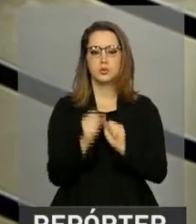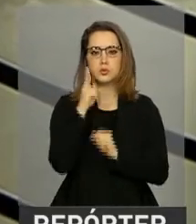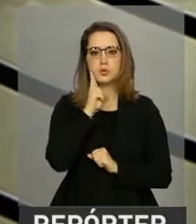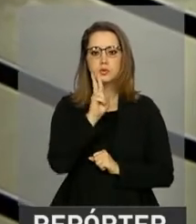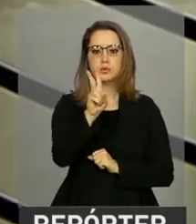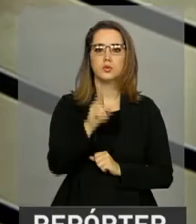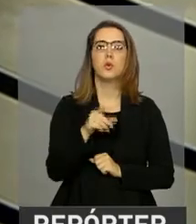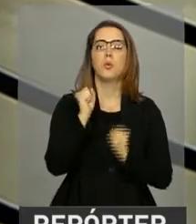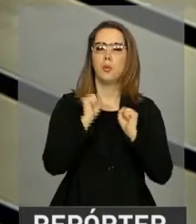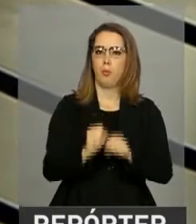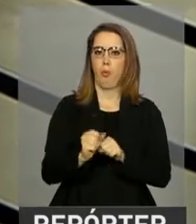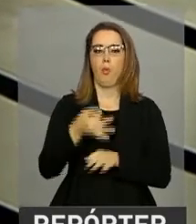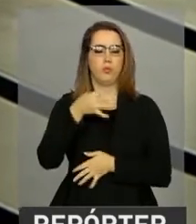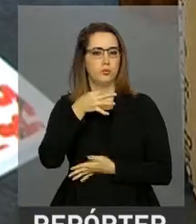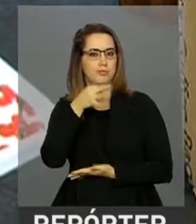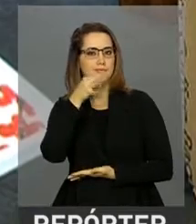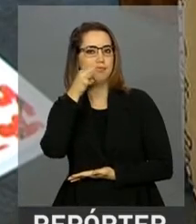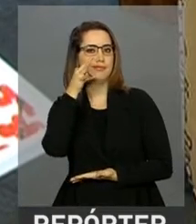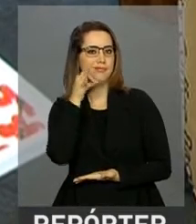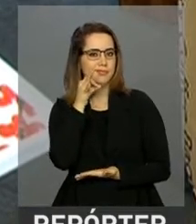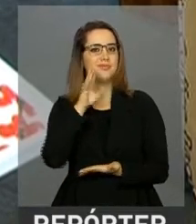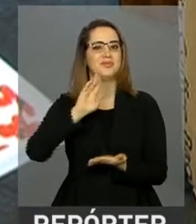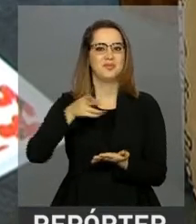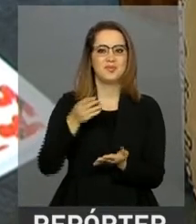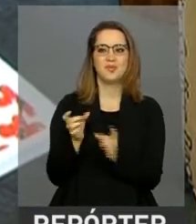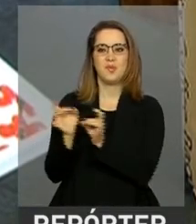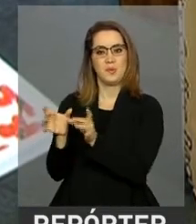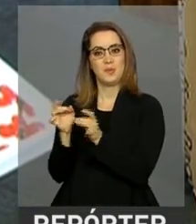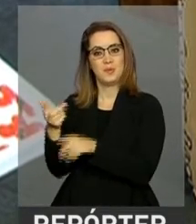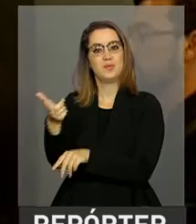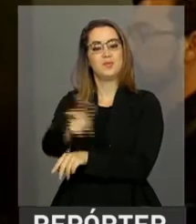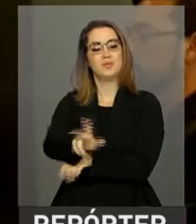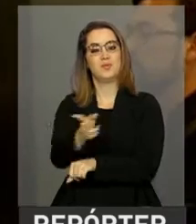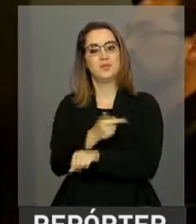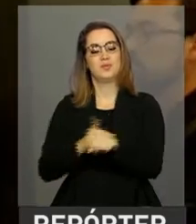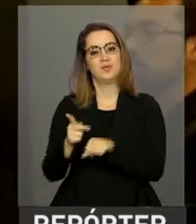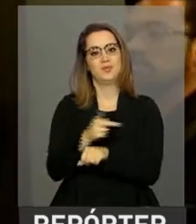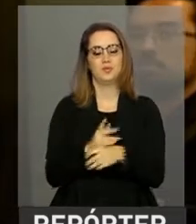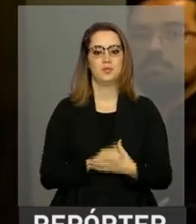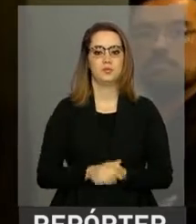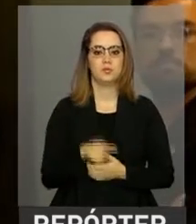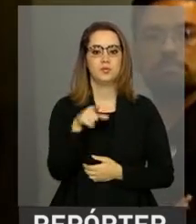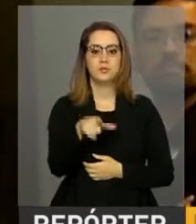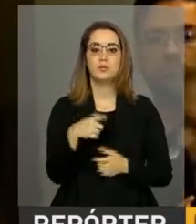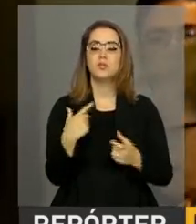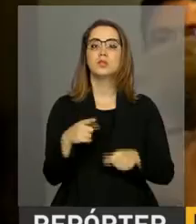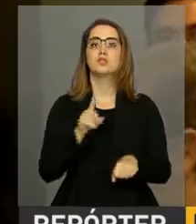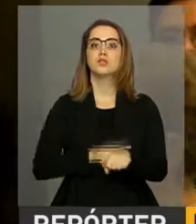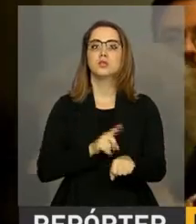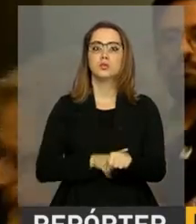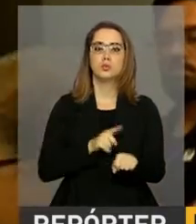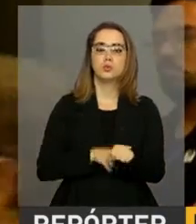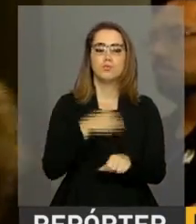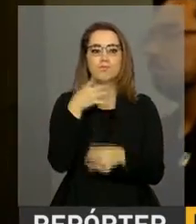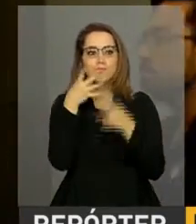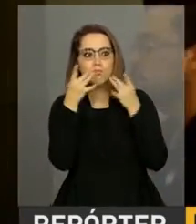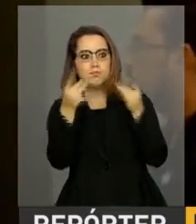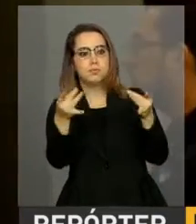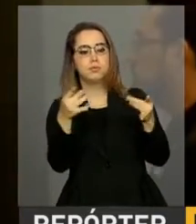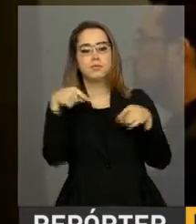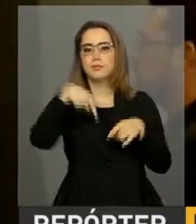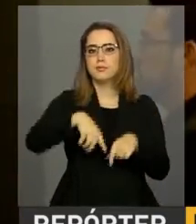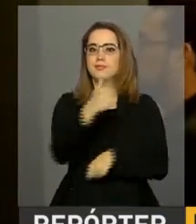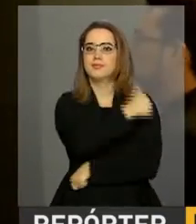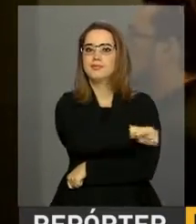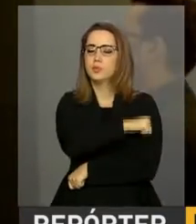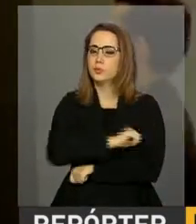degustar nosso cafezinho, exportado para vários países mundo afora. Nesse momento, o foco está no Rio de Janeiro e no Brasil. É evidente